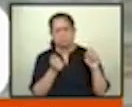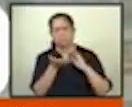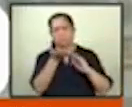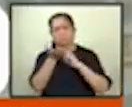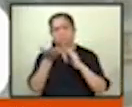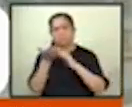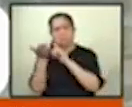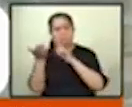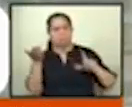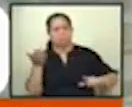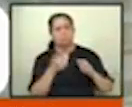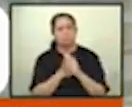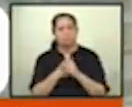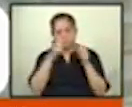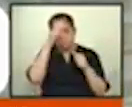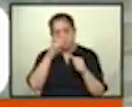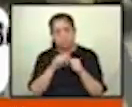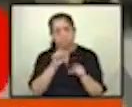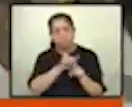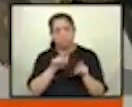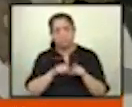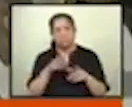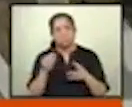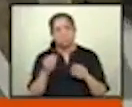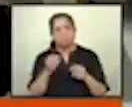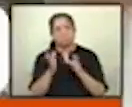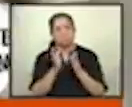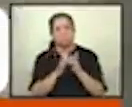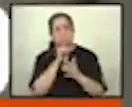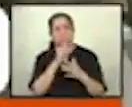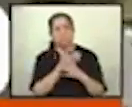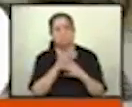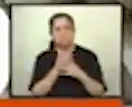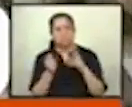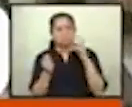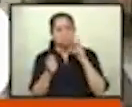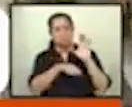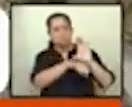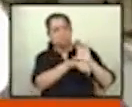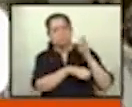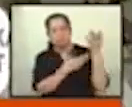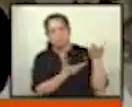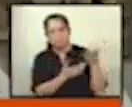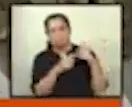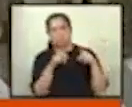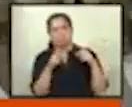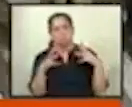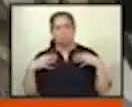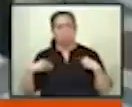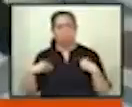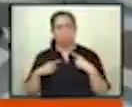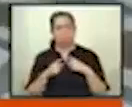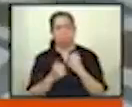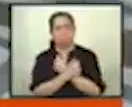ng Panginoon. Pinaalala rin ng Santo Papa sa mga Kristiyano na hindi hadlang ang mga pagkakamali ng simbahang Katoliko para tanggapin